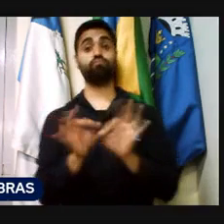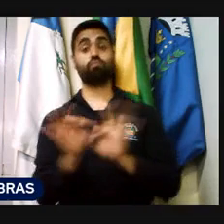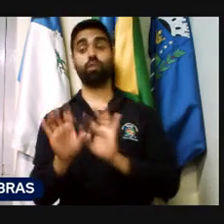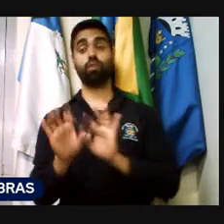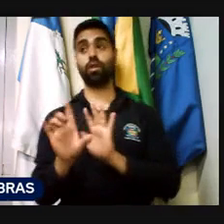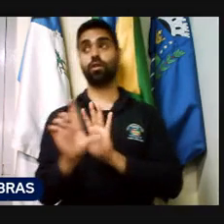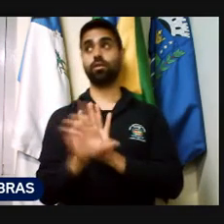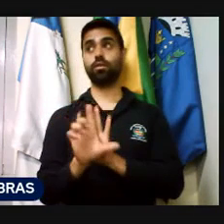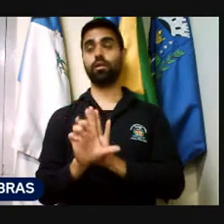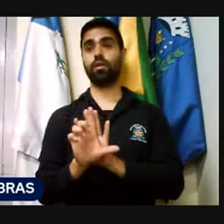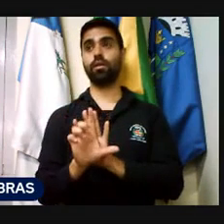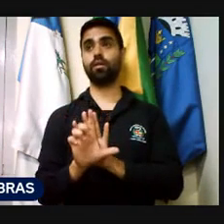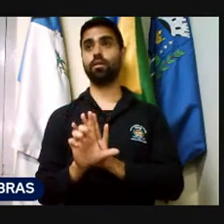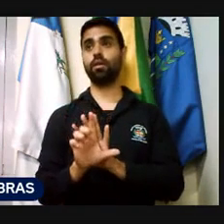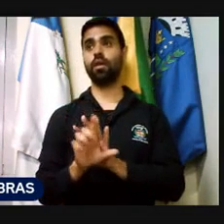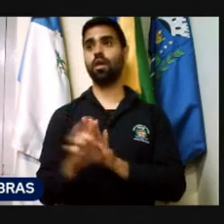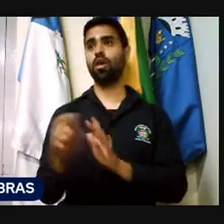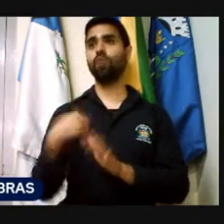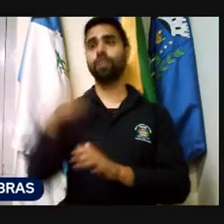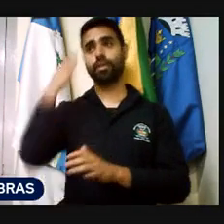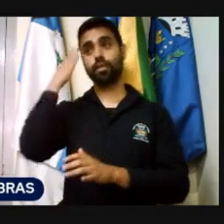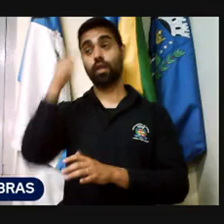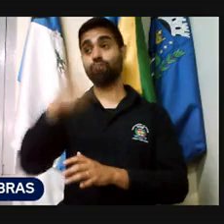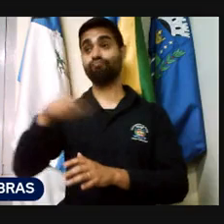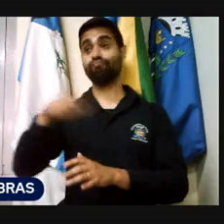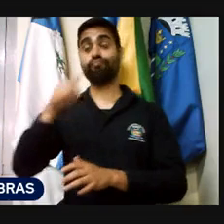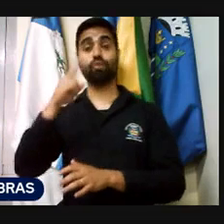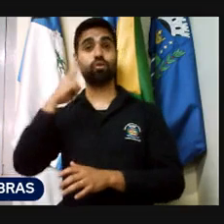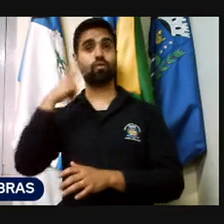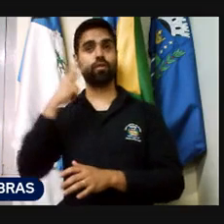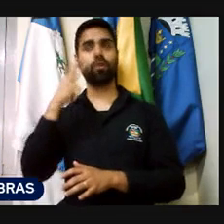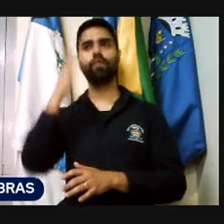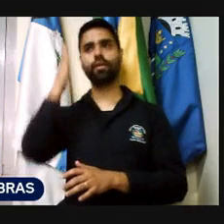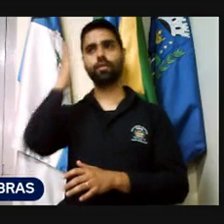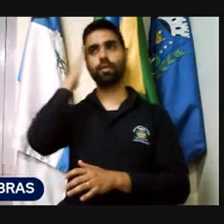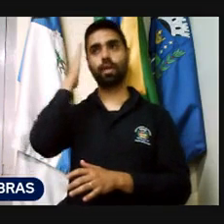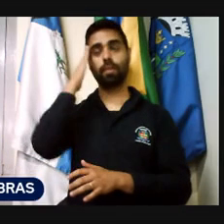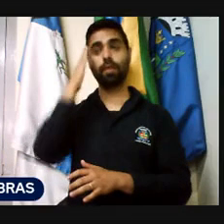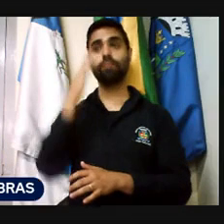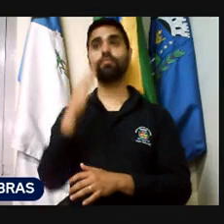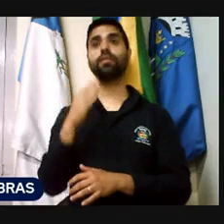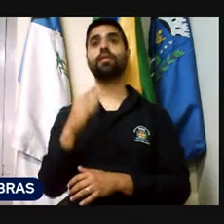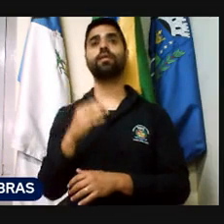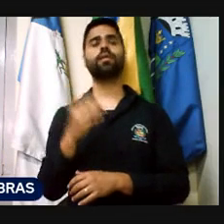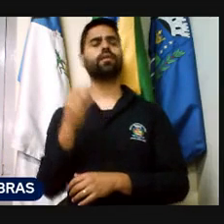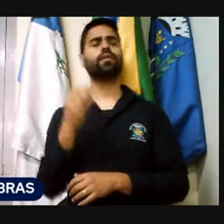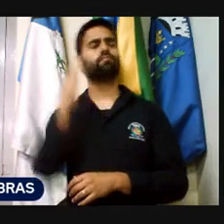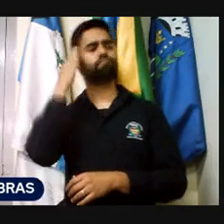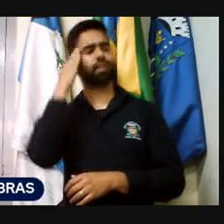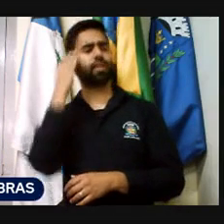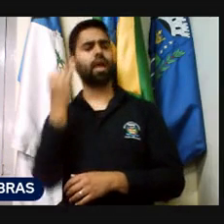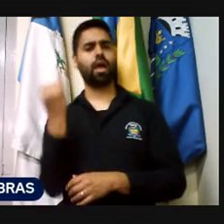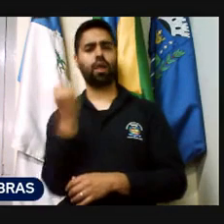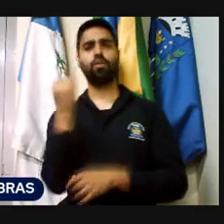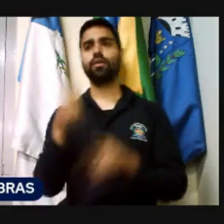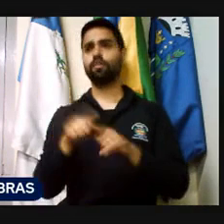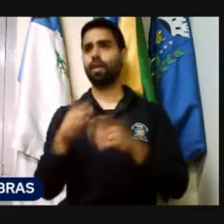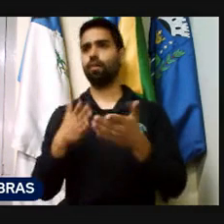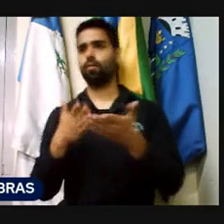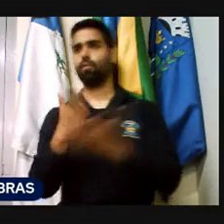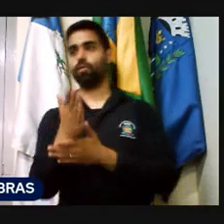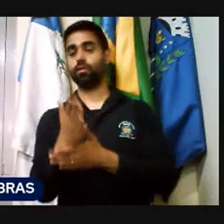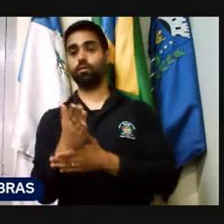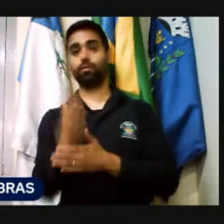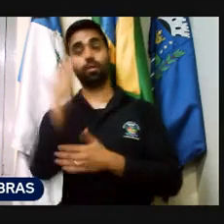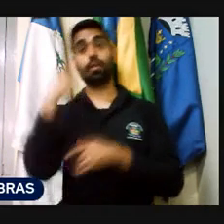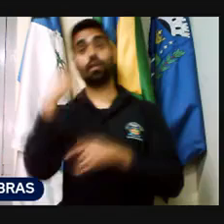Igreja Casa, estou certo de que os senhores vereadores saberão reconhecer o grau de prioridade e a sua aprovação, haja